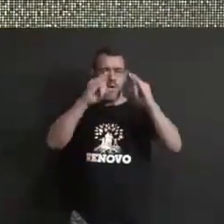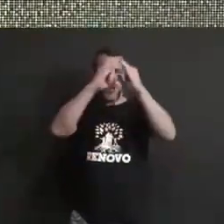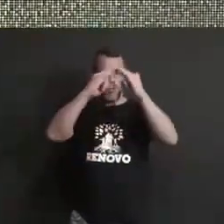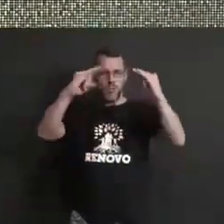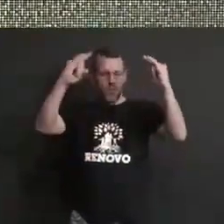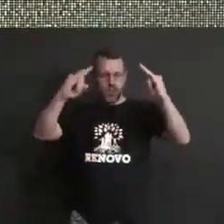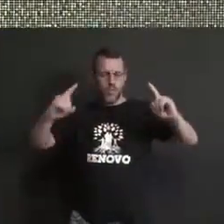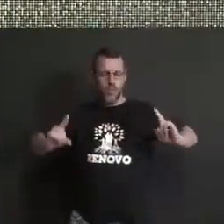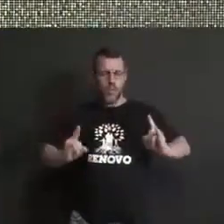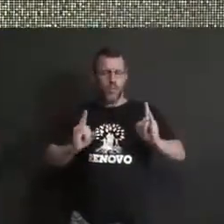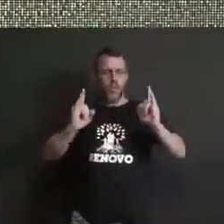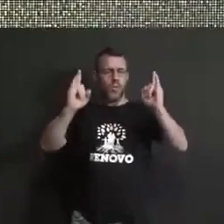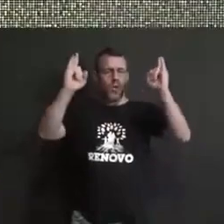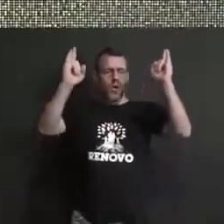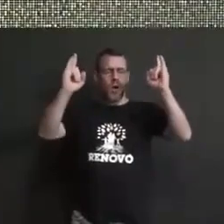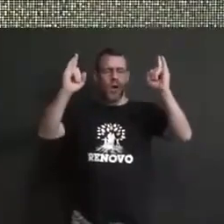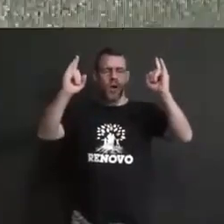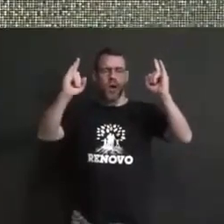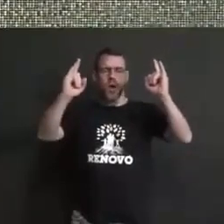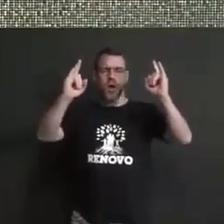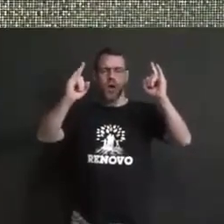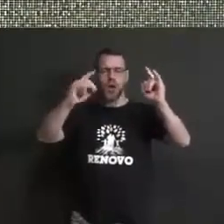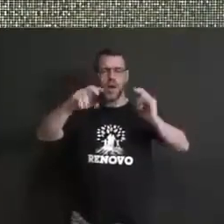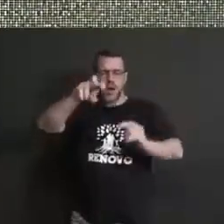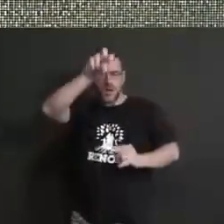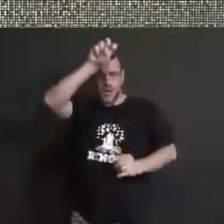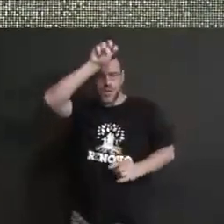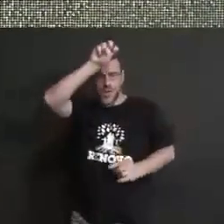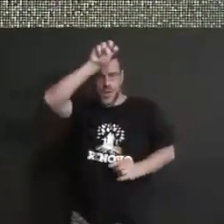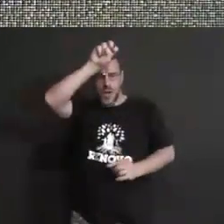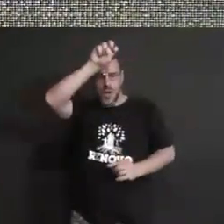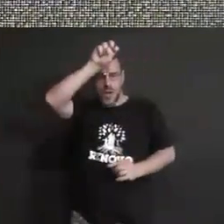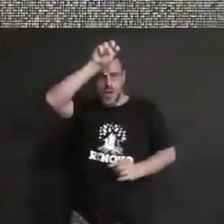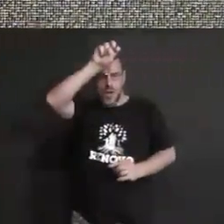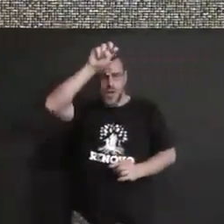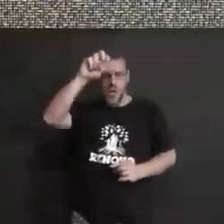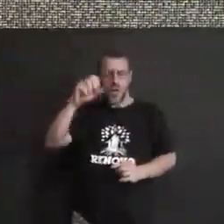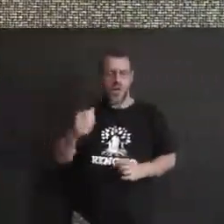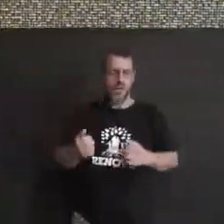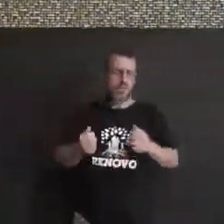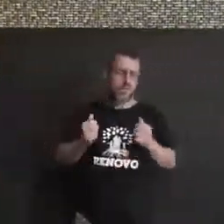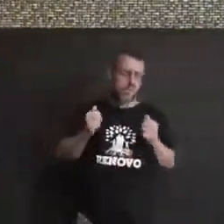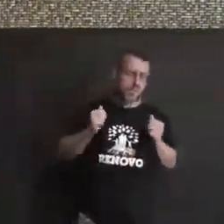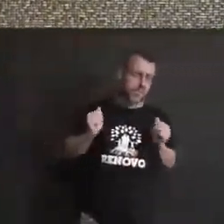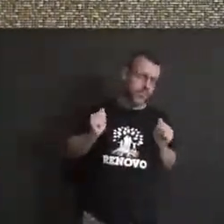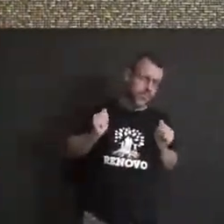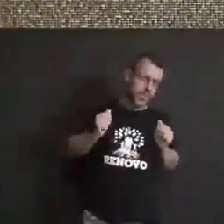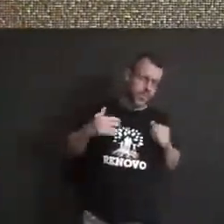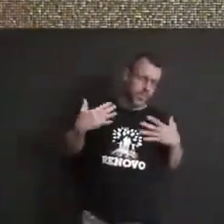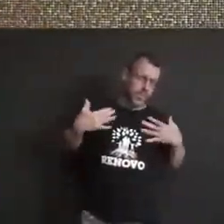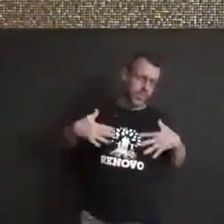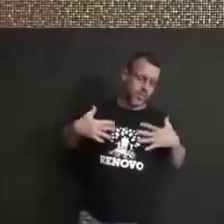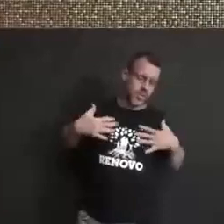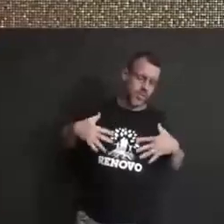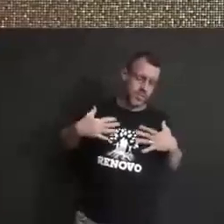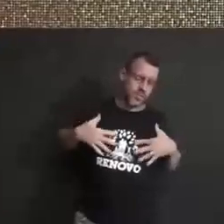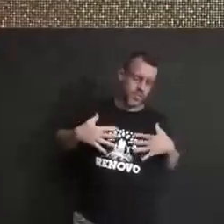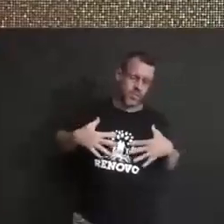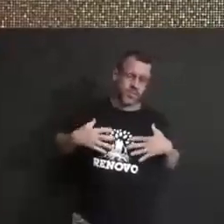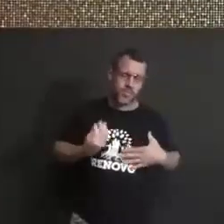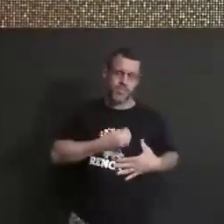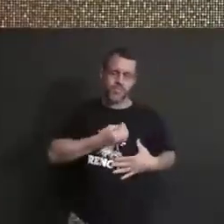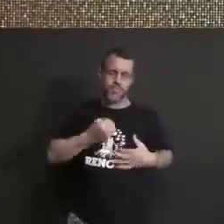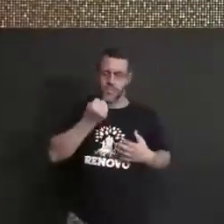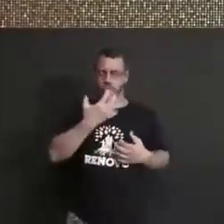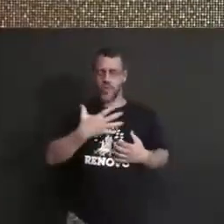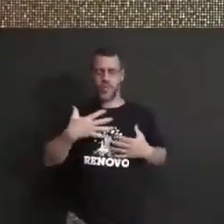José estava sossegado. Moisés estava sossegado, vivendo na casa de faraó.